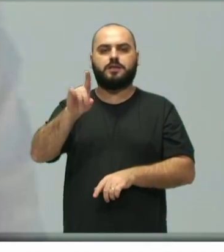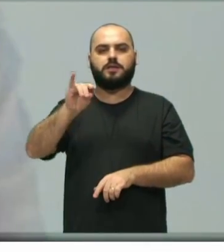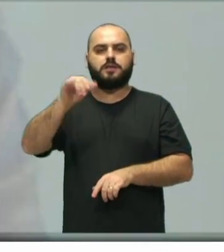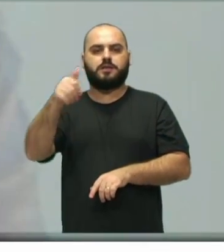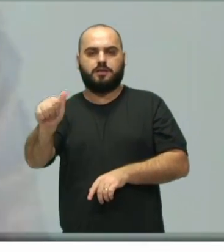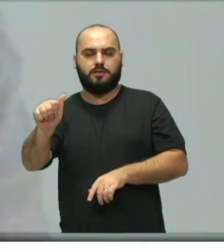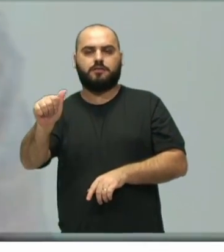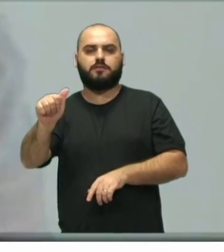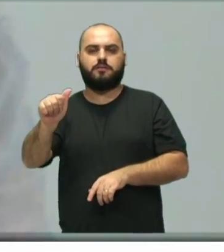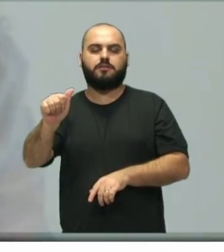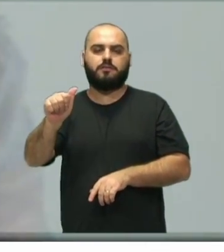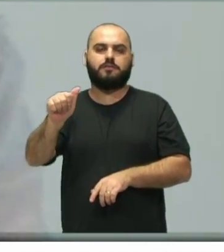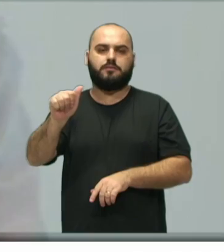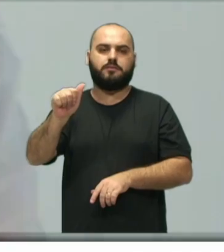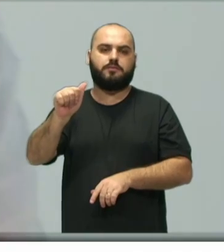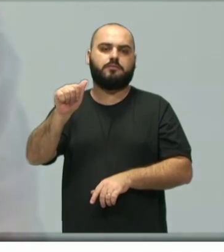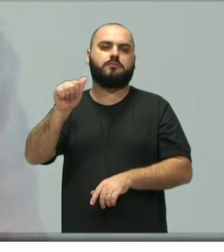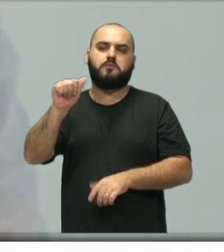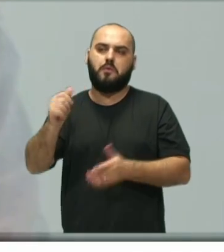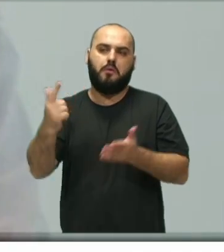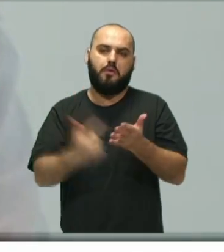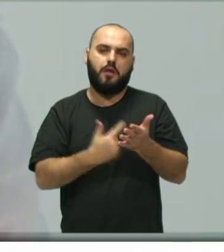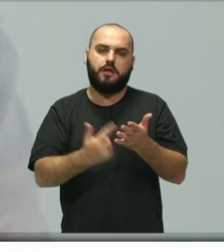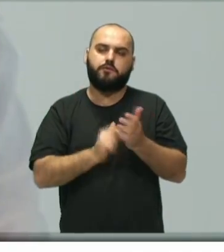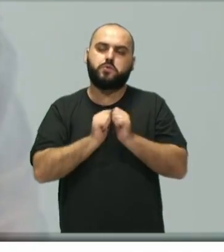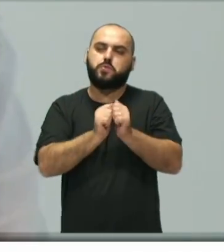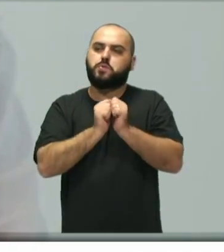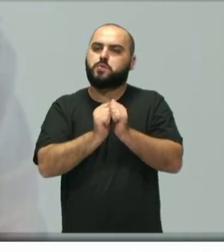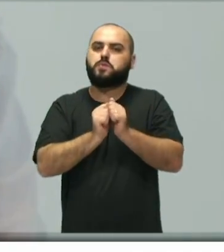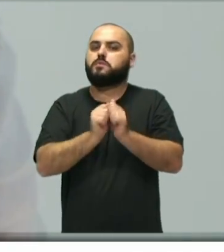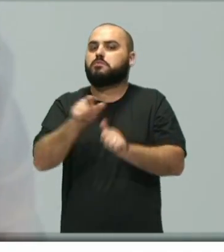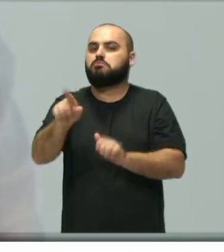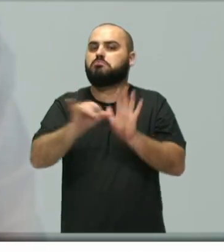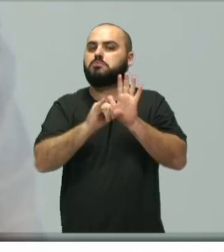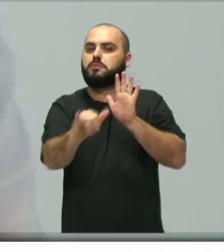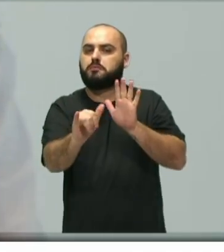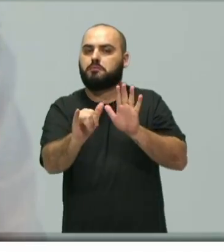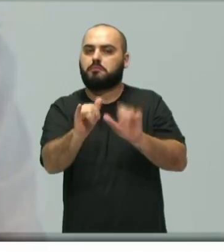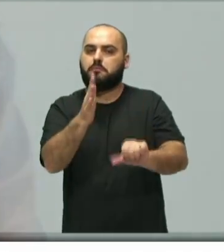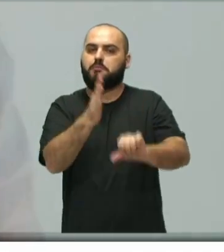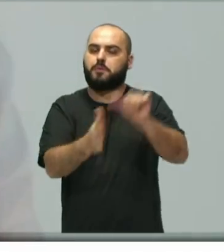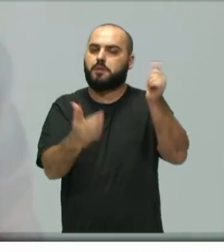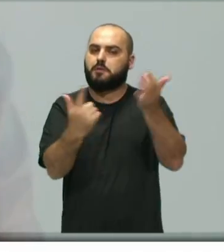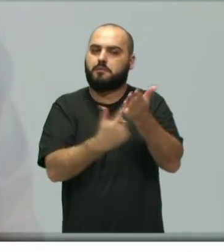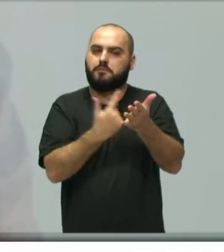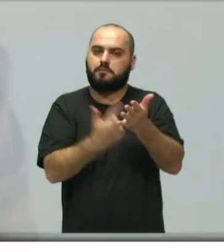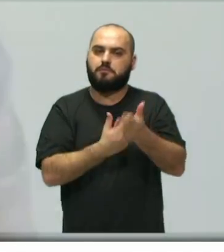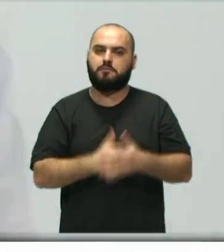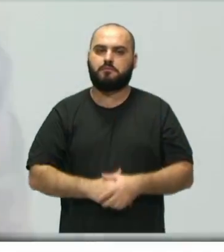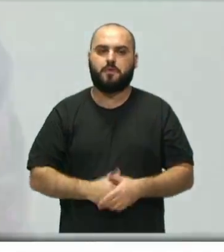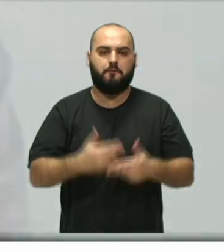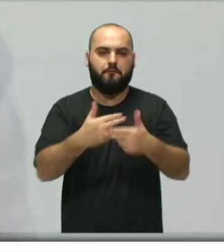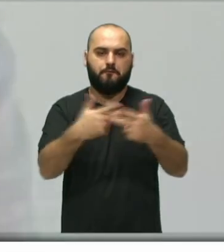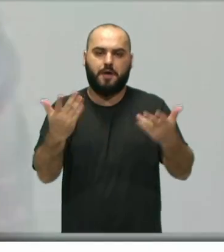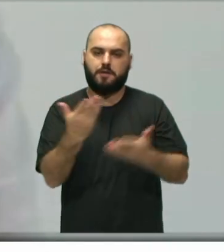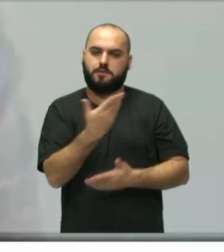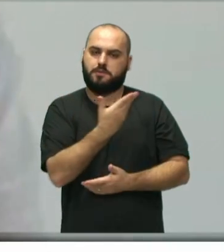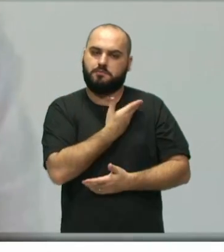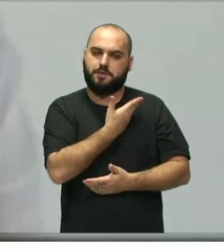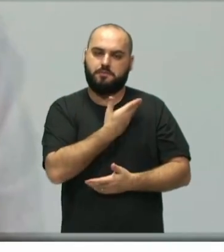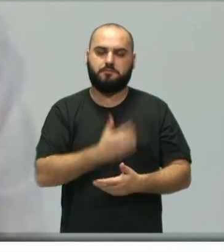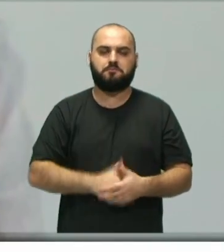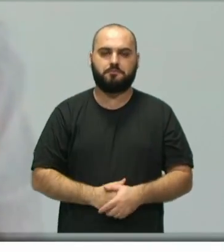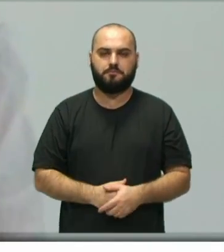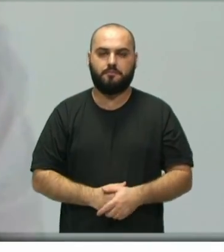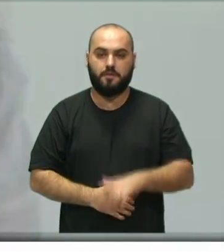de poema pelo edital Meu Primeiro Livro, e tem muita gente lançando, né? Vários colegas, né? Tem